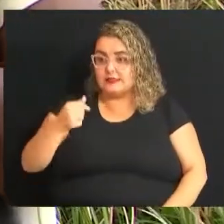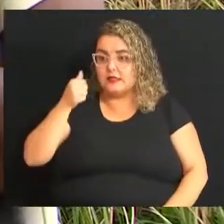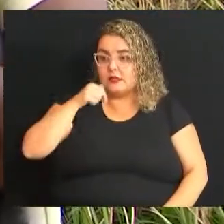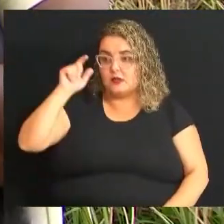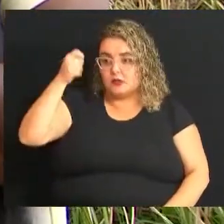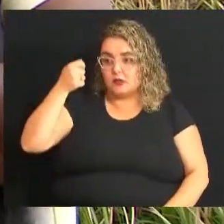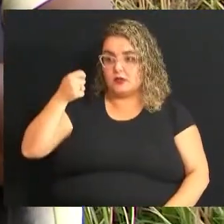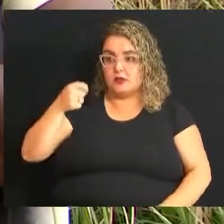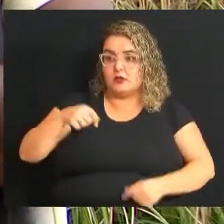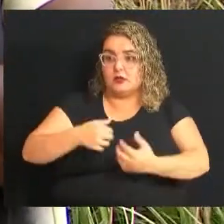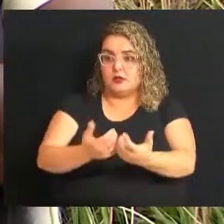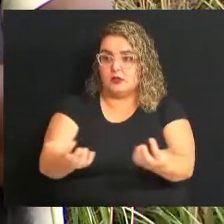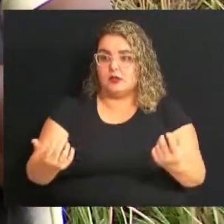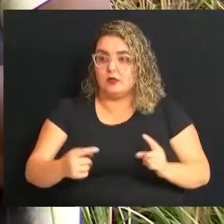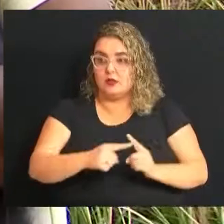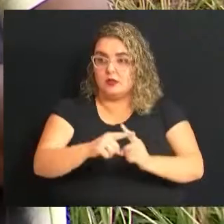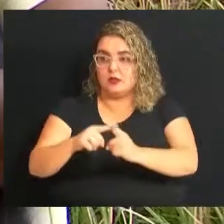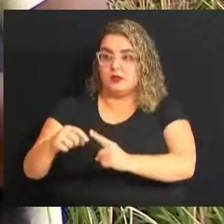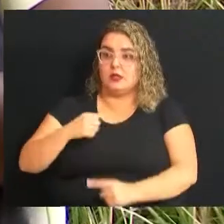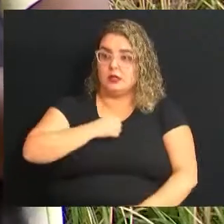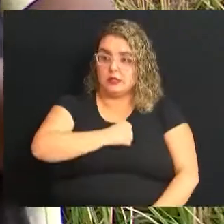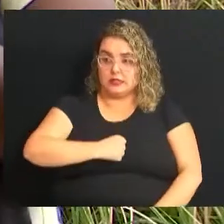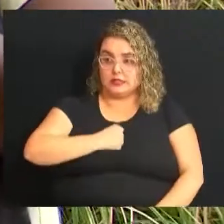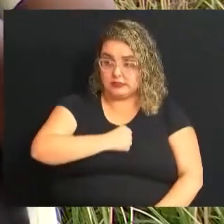sepultada no cemitério das Saudades.